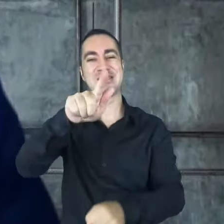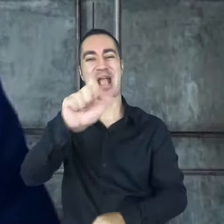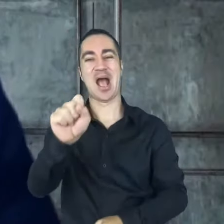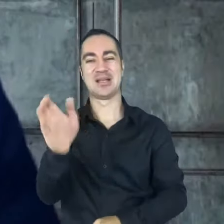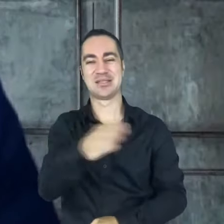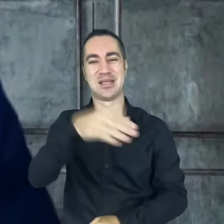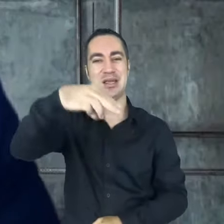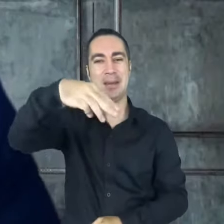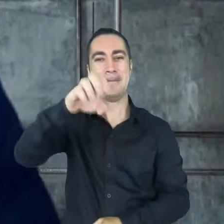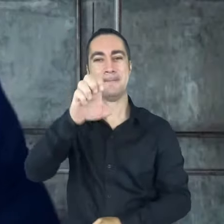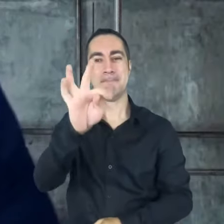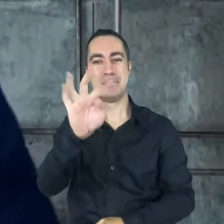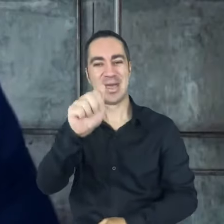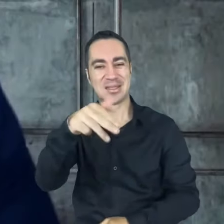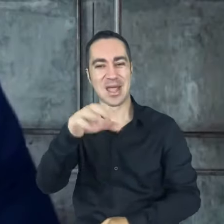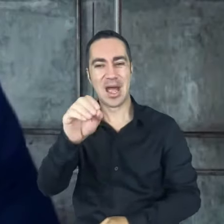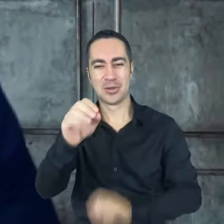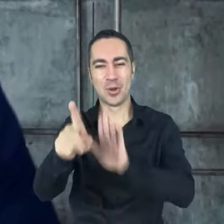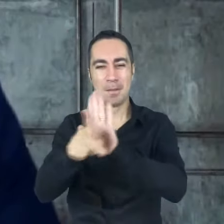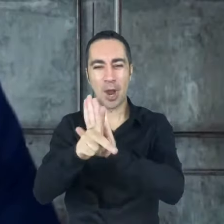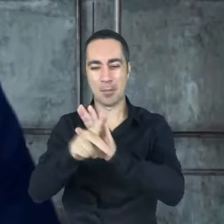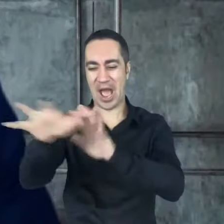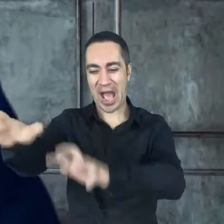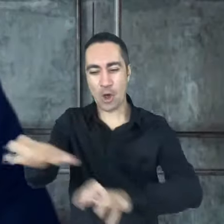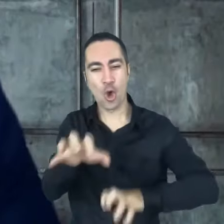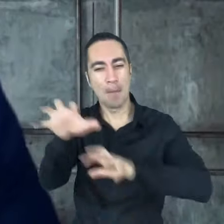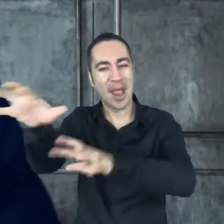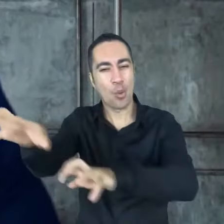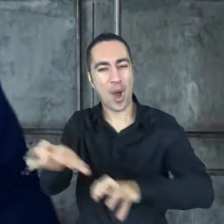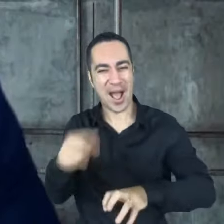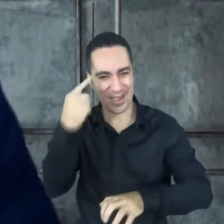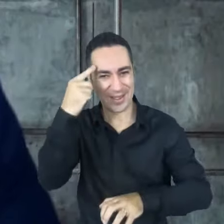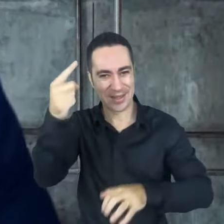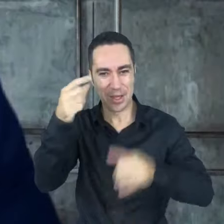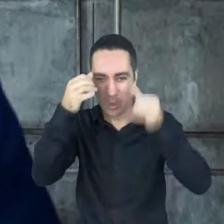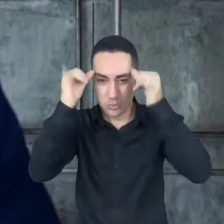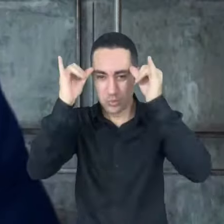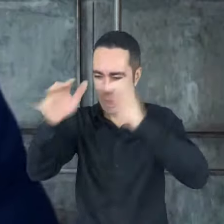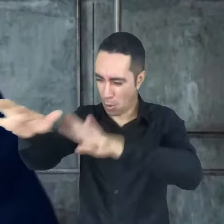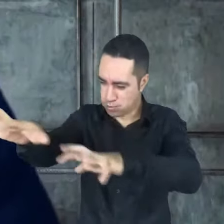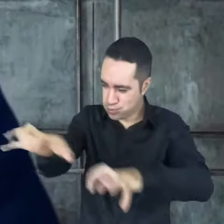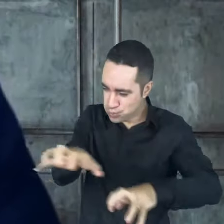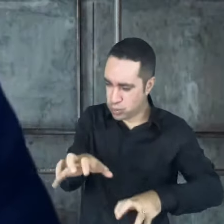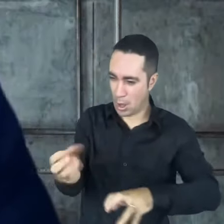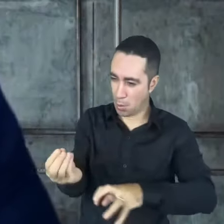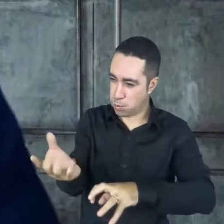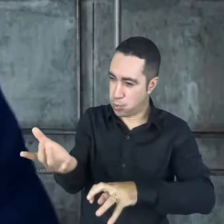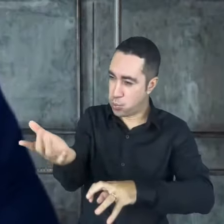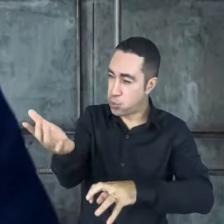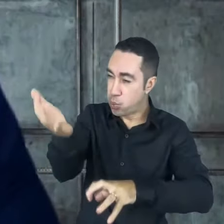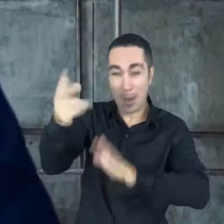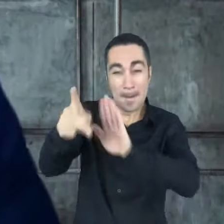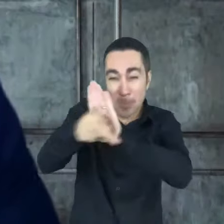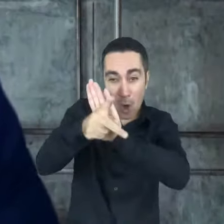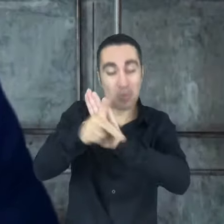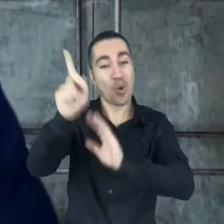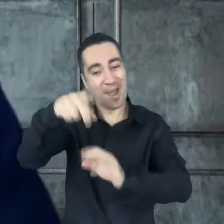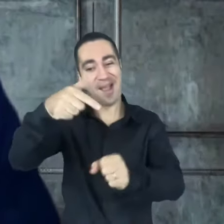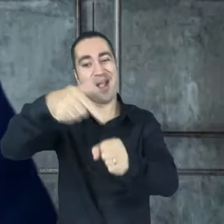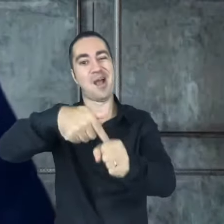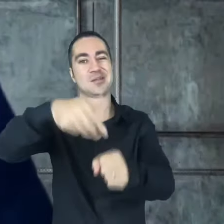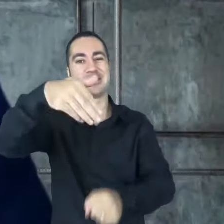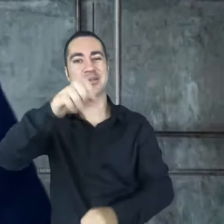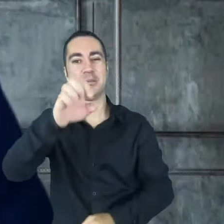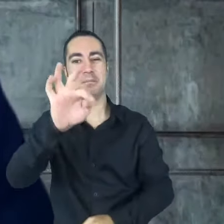da agropecuária e principalmente da fermentação entérica da pecuária, né? Além disso, também,